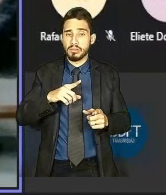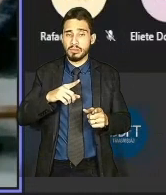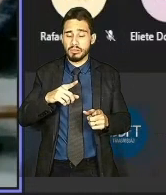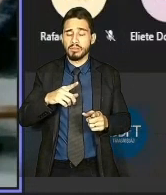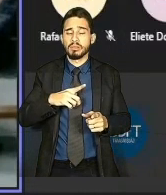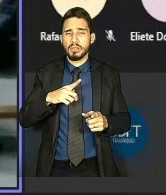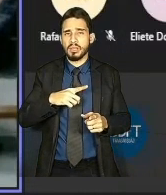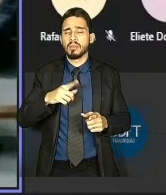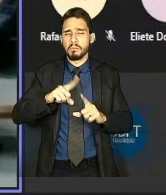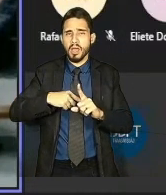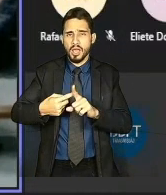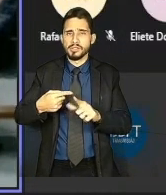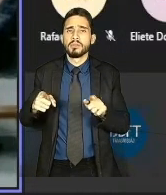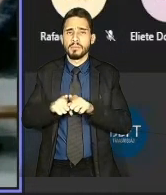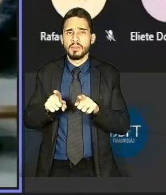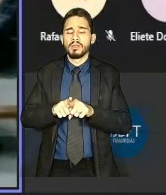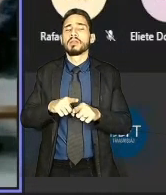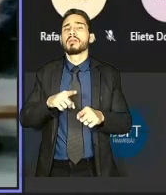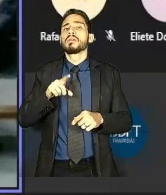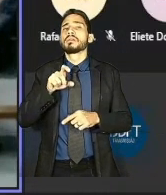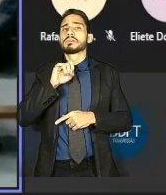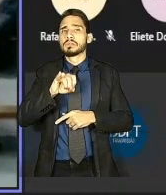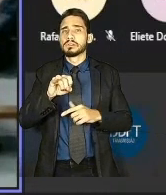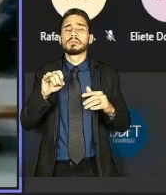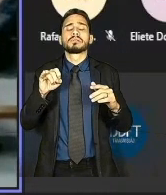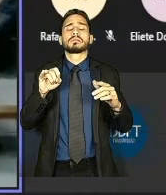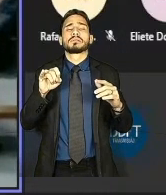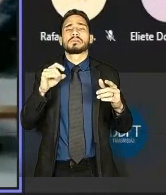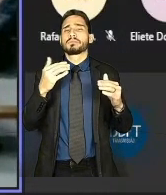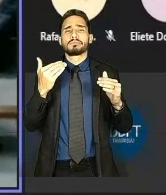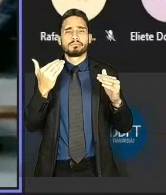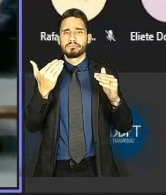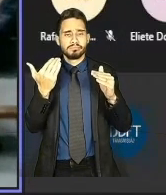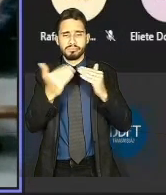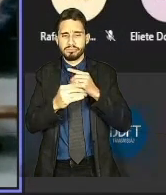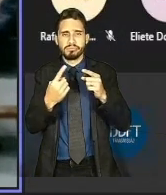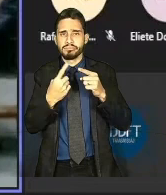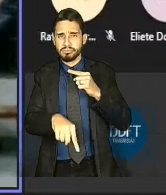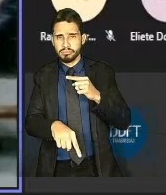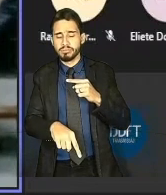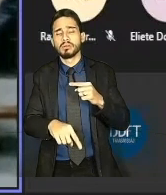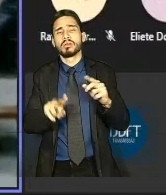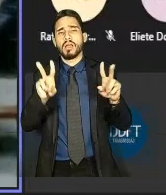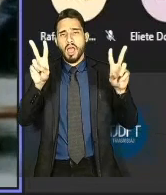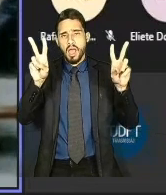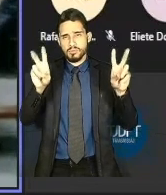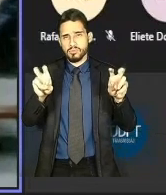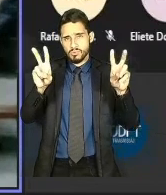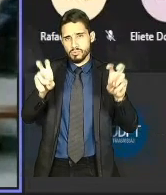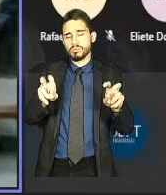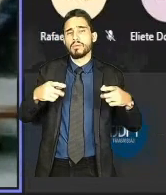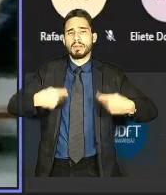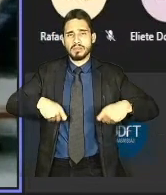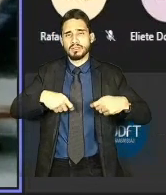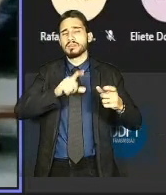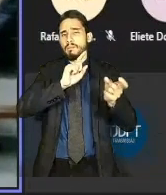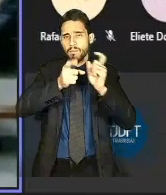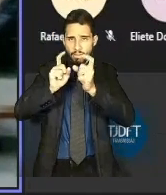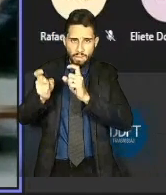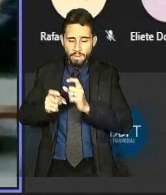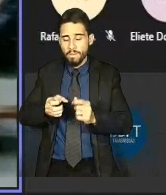Nos demais, né? Pontos, sim, perfeitamente. Perfeito. Quando não há nem divergência, o assunto é tranquilo. Perfeito. Desembargador